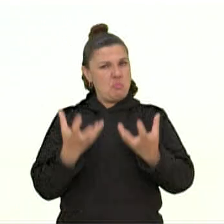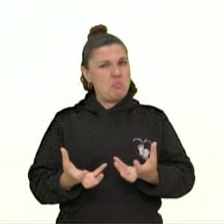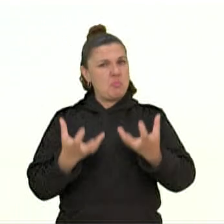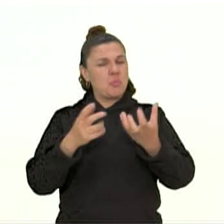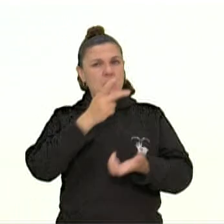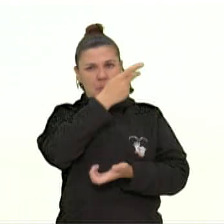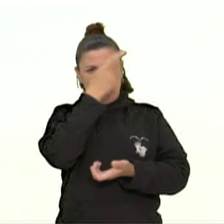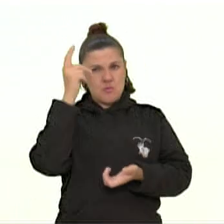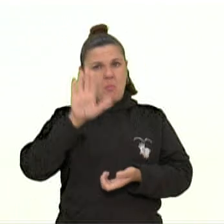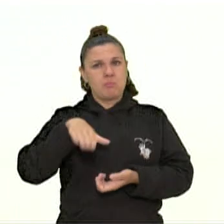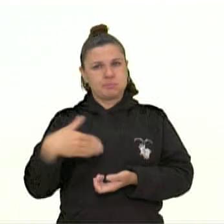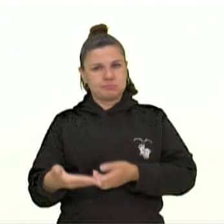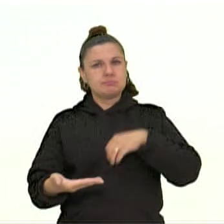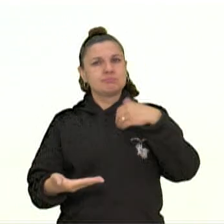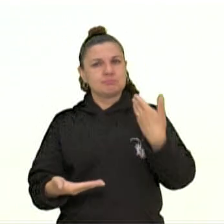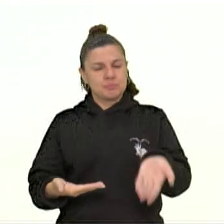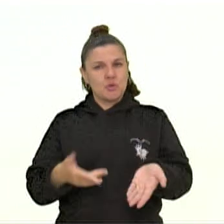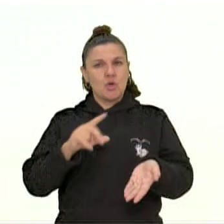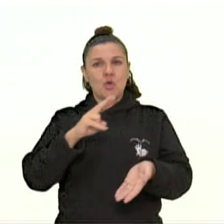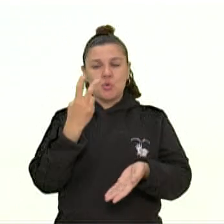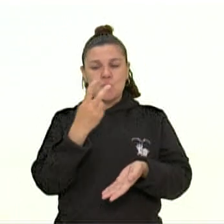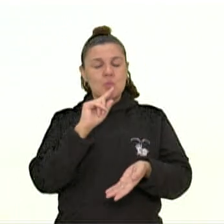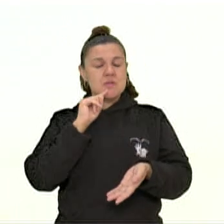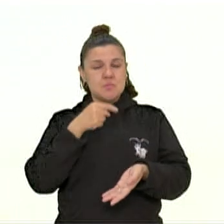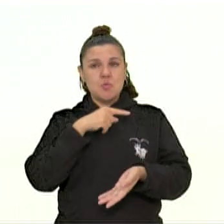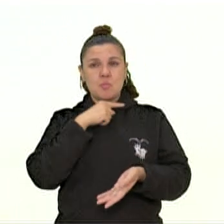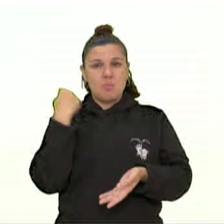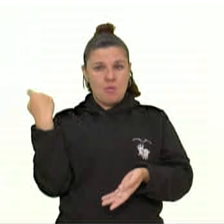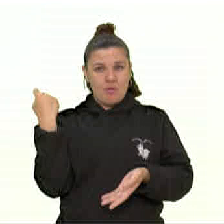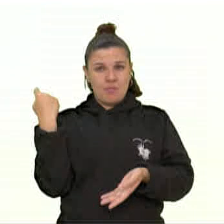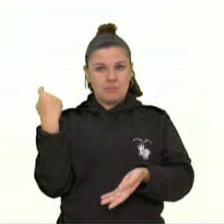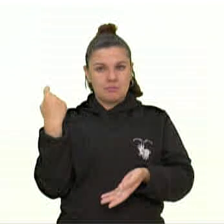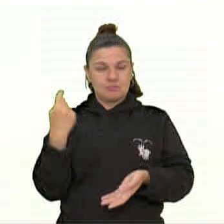Pelo menos 2.000 pessoas, infelizmente, vieram a falecer